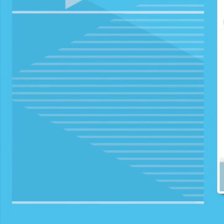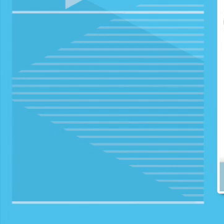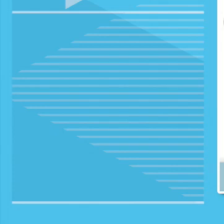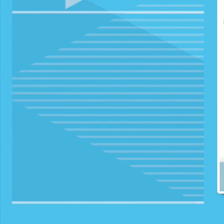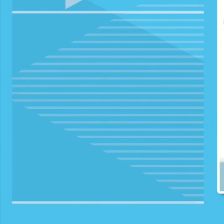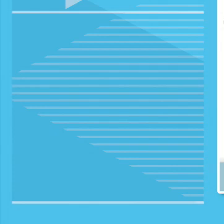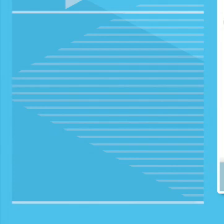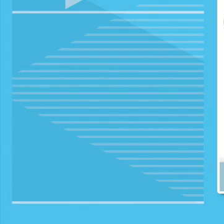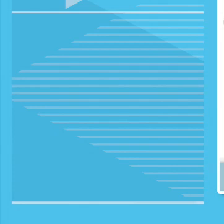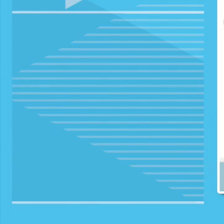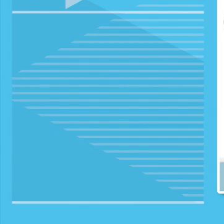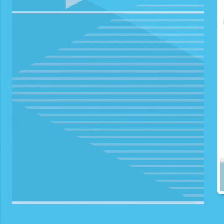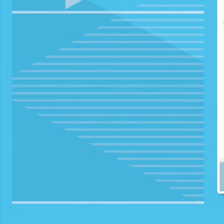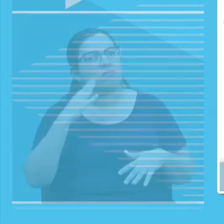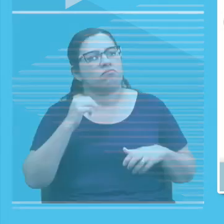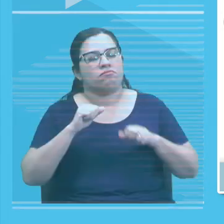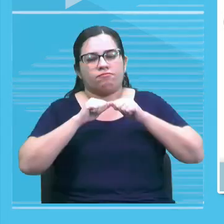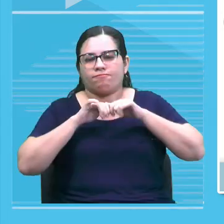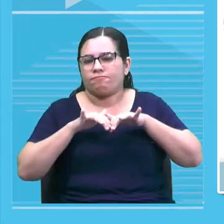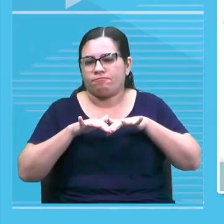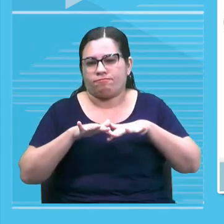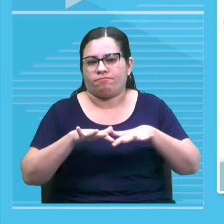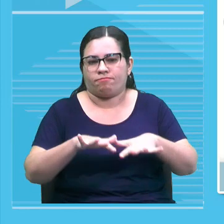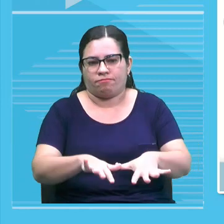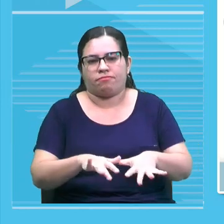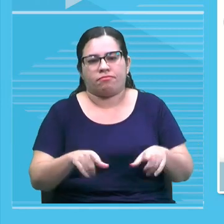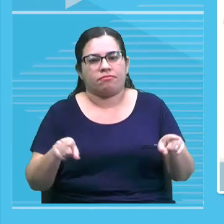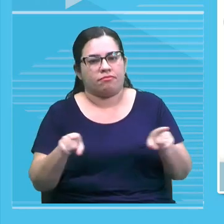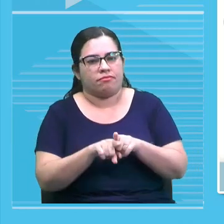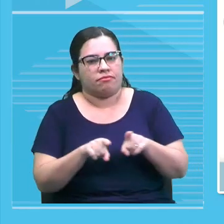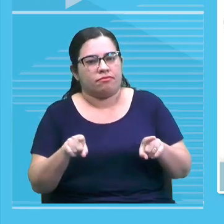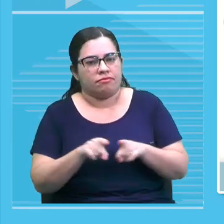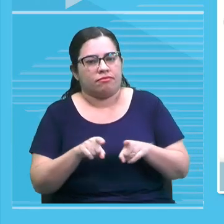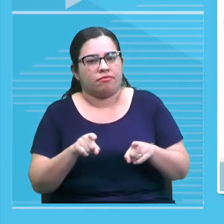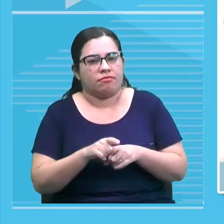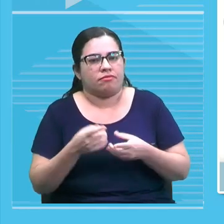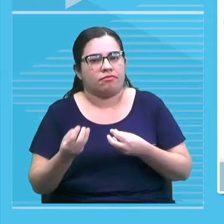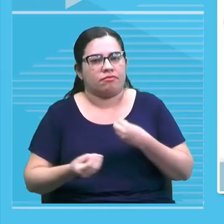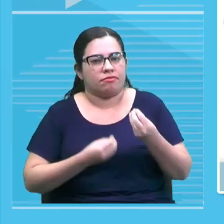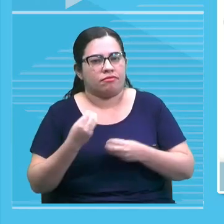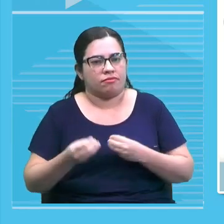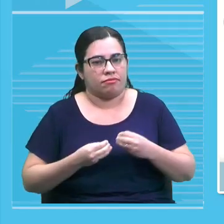ela também é transmitida pela atmosfera